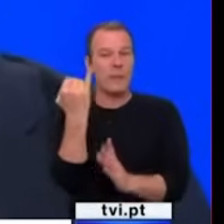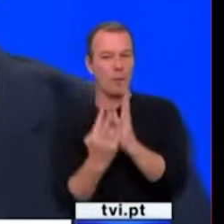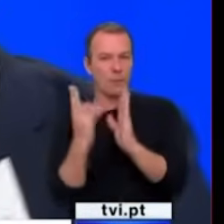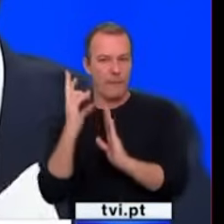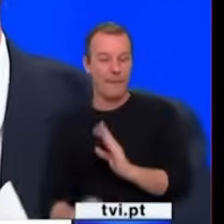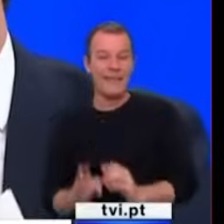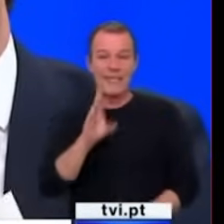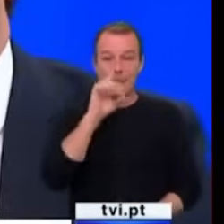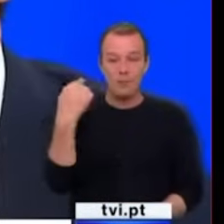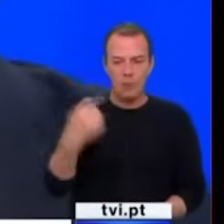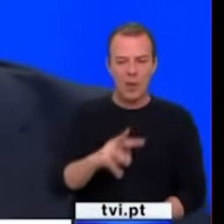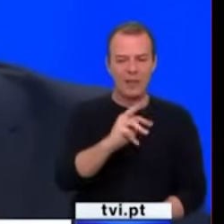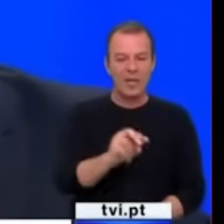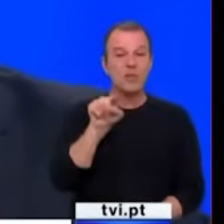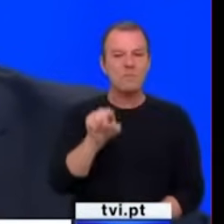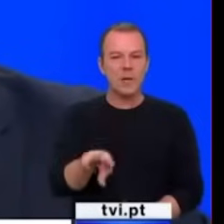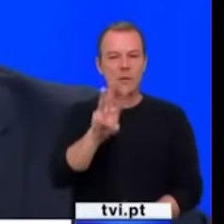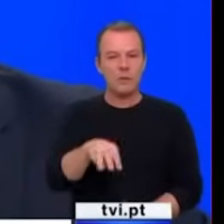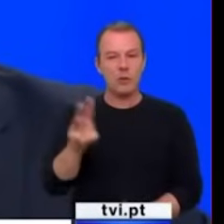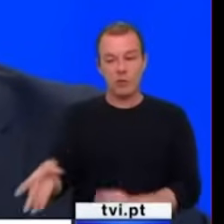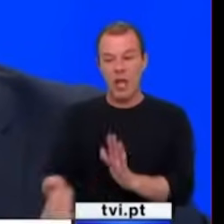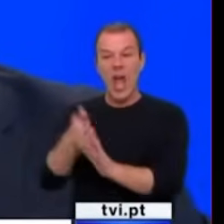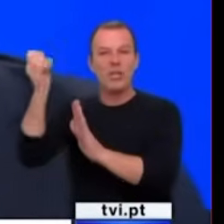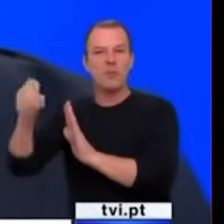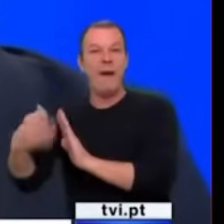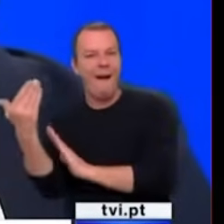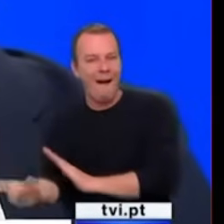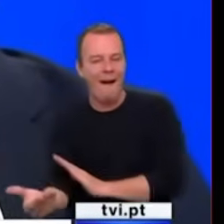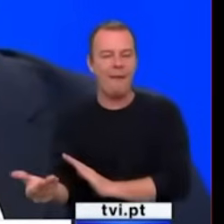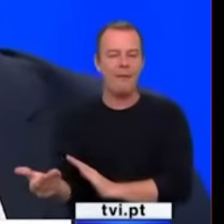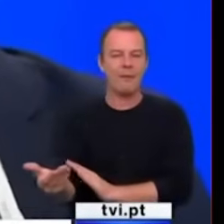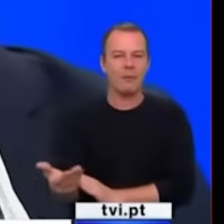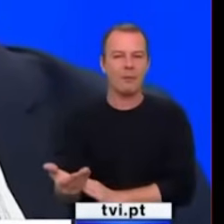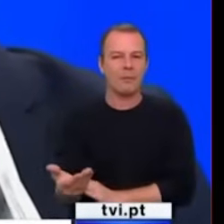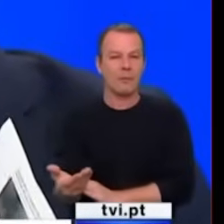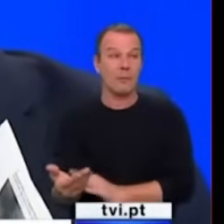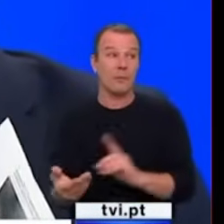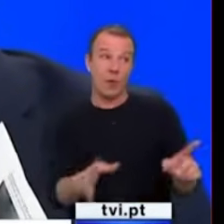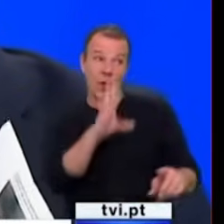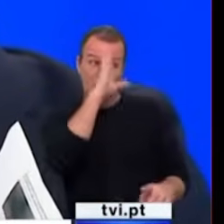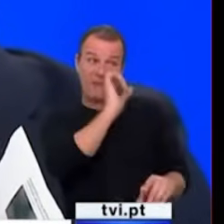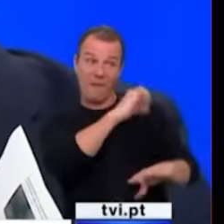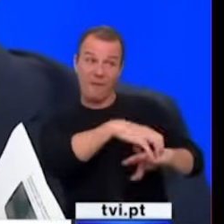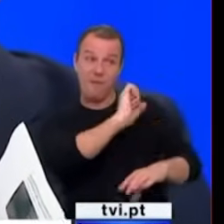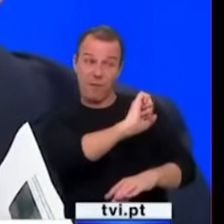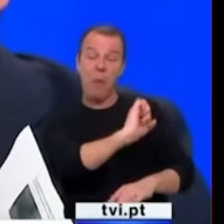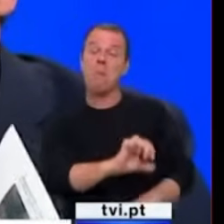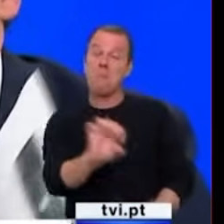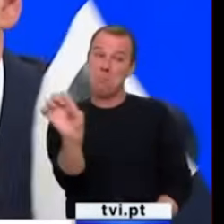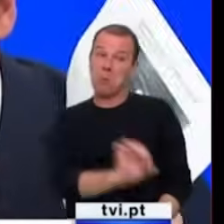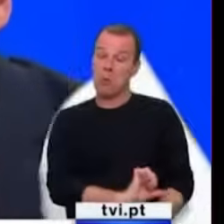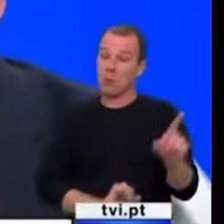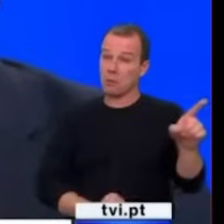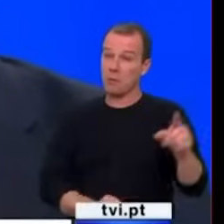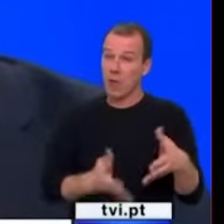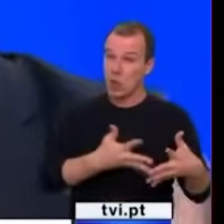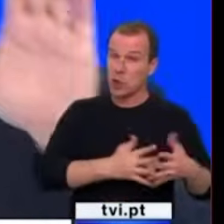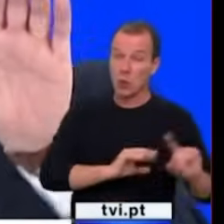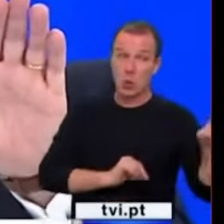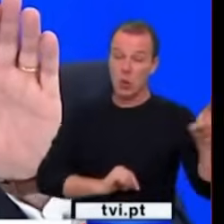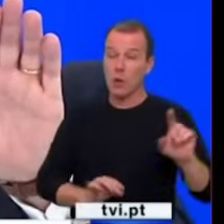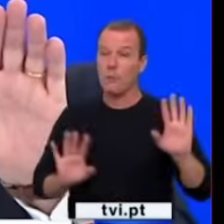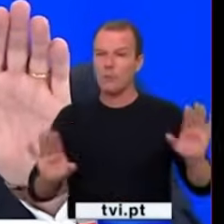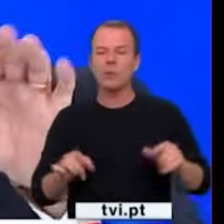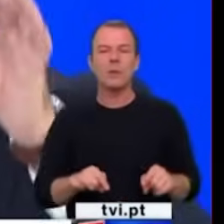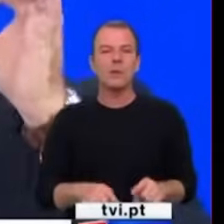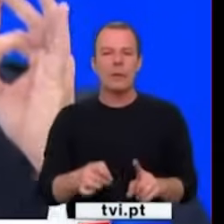nós temos 3.000 milhões de desperdício no ministério P nun Santos e eu nem incluí aqui o seu que deve ser muito maior que era o das infraestruturas acredito